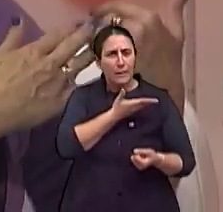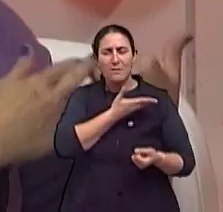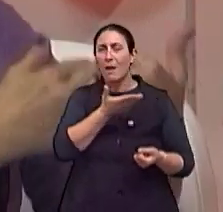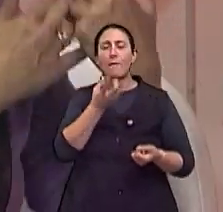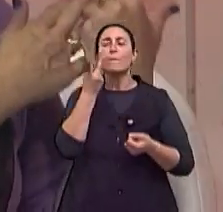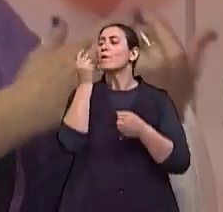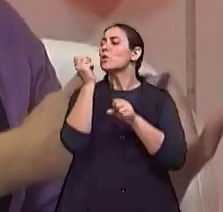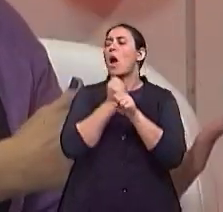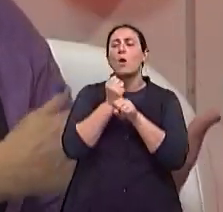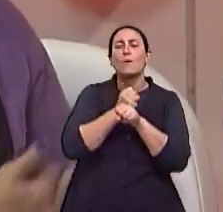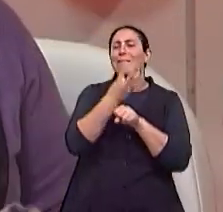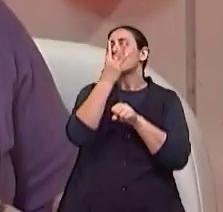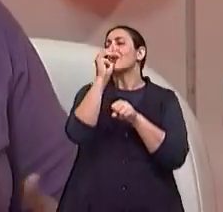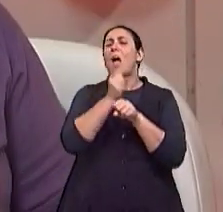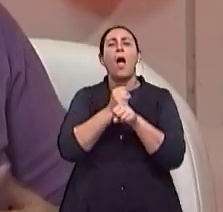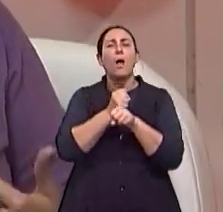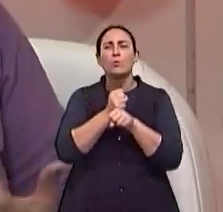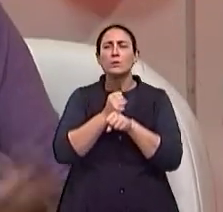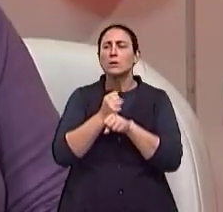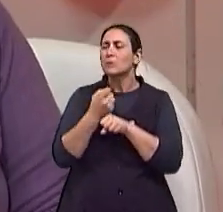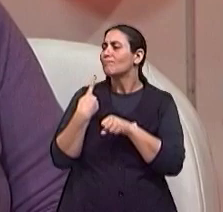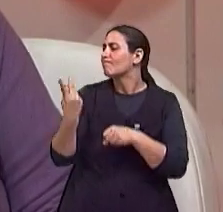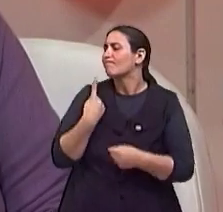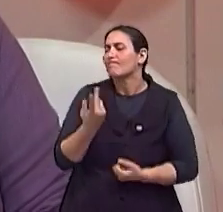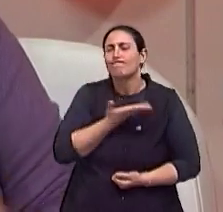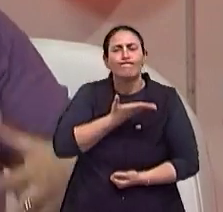há 20 anos, 30 anos atrás,